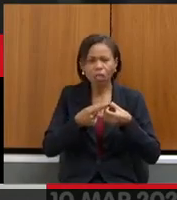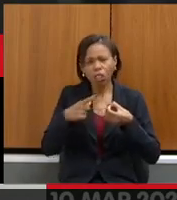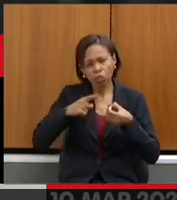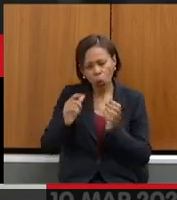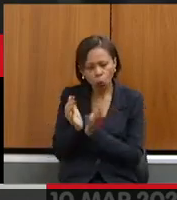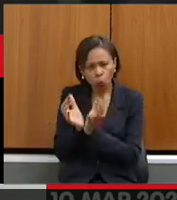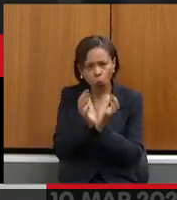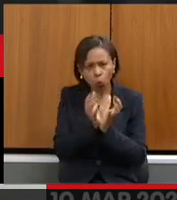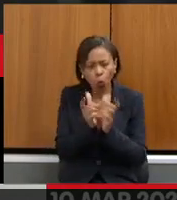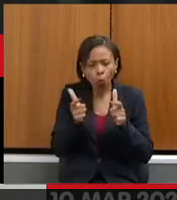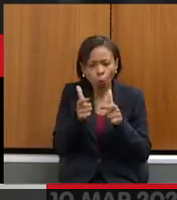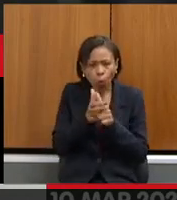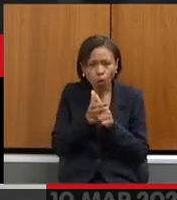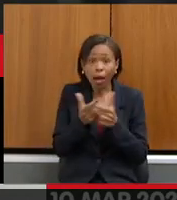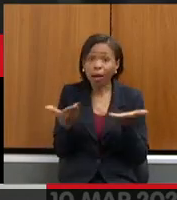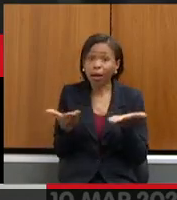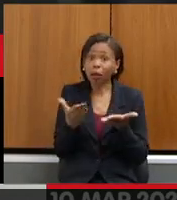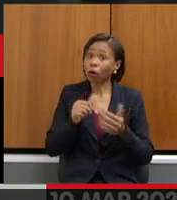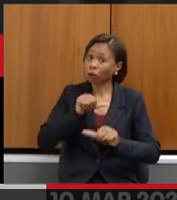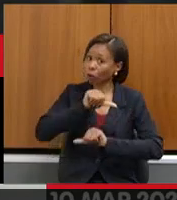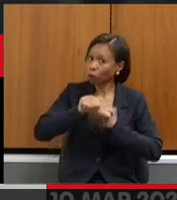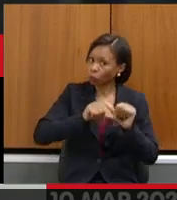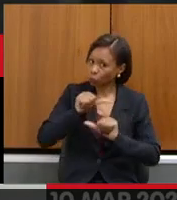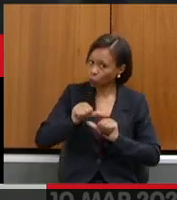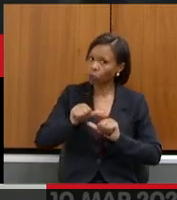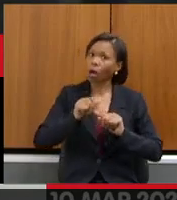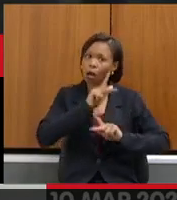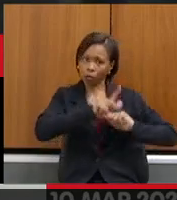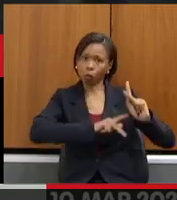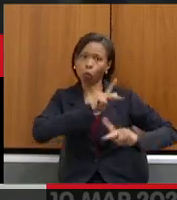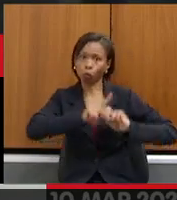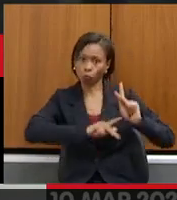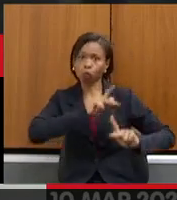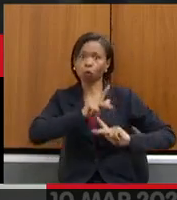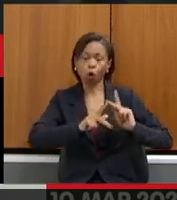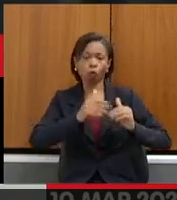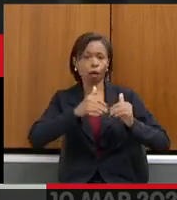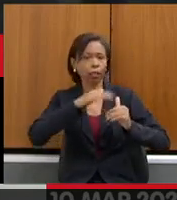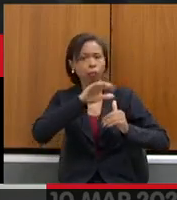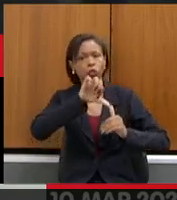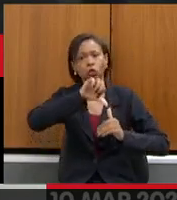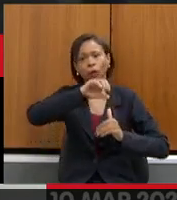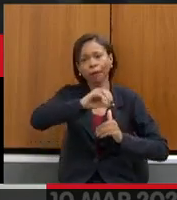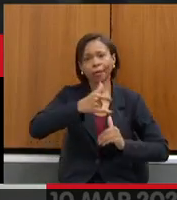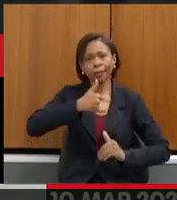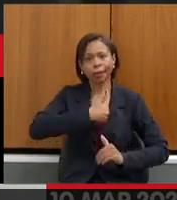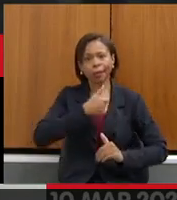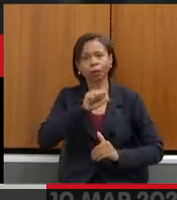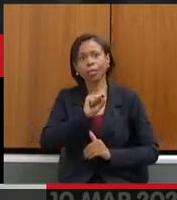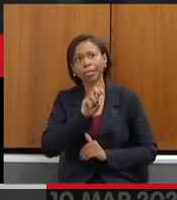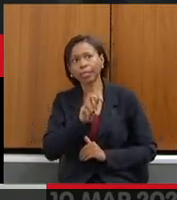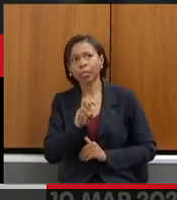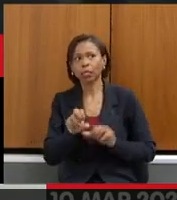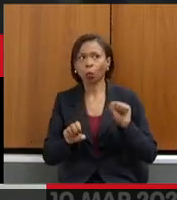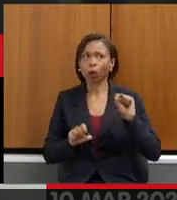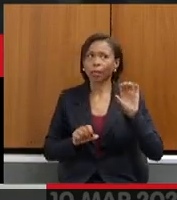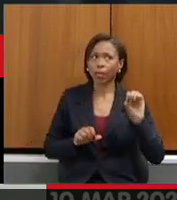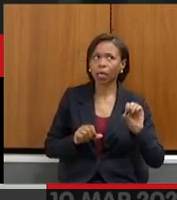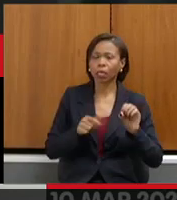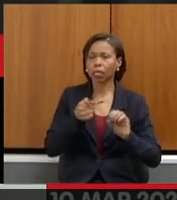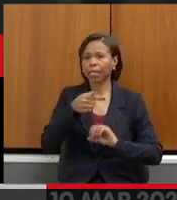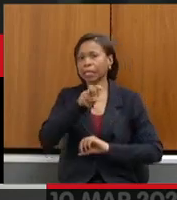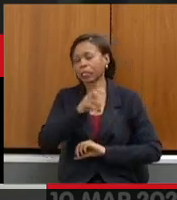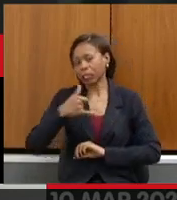agora já muda Agora nós estamos indo para a população a população acima de 90 anos acima de 85 acima de 80 há